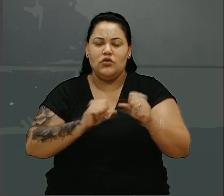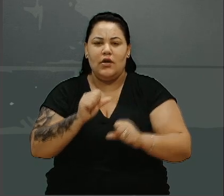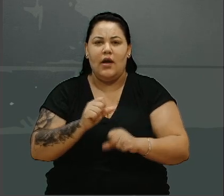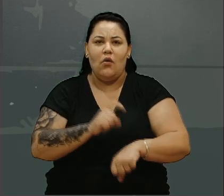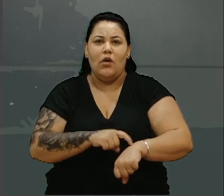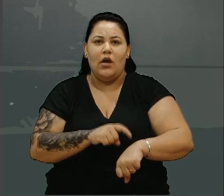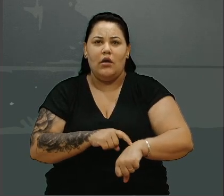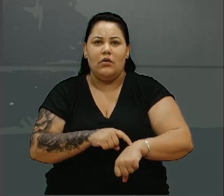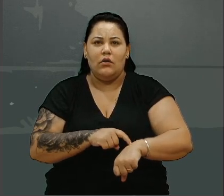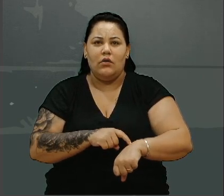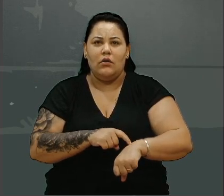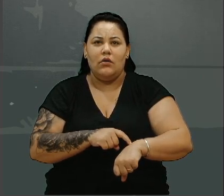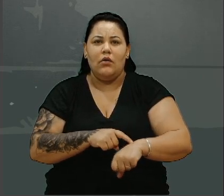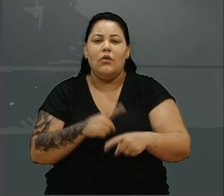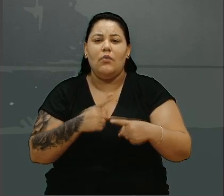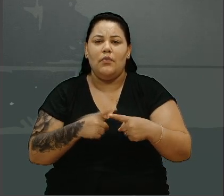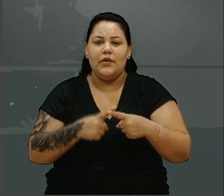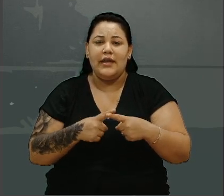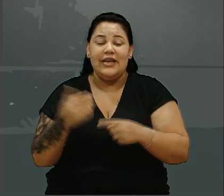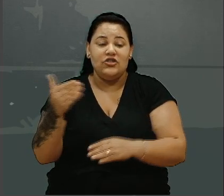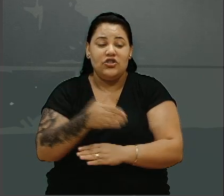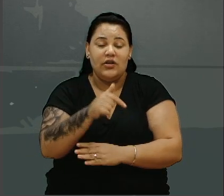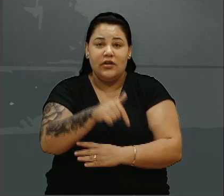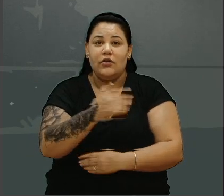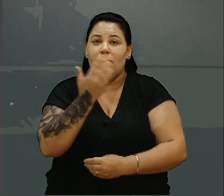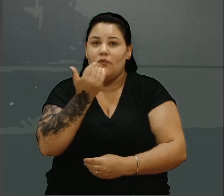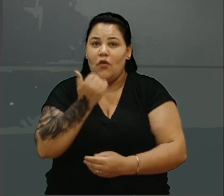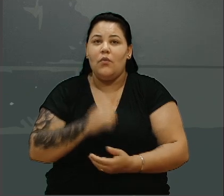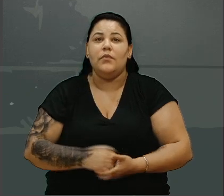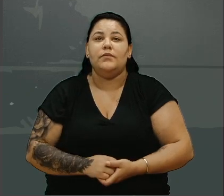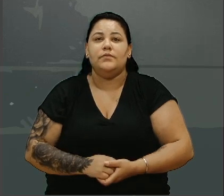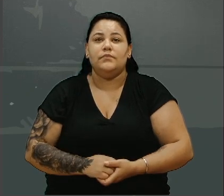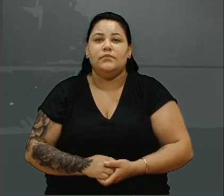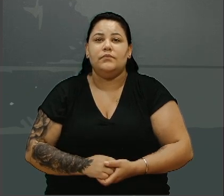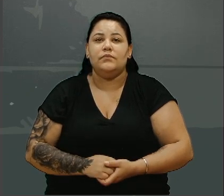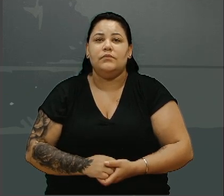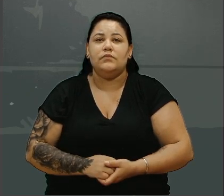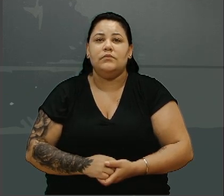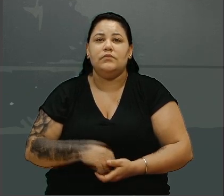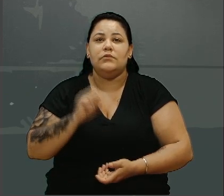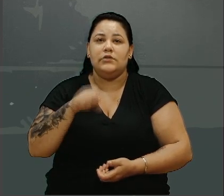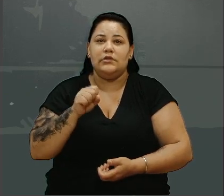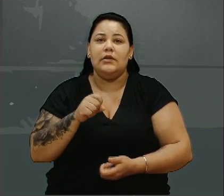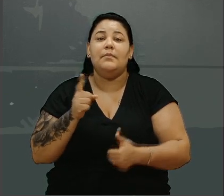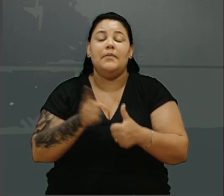fome. Chega, sim, diretora, primeiro vamos alimentá-los.